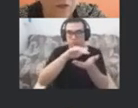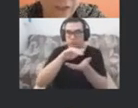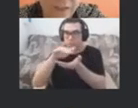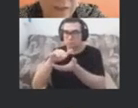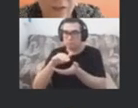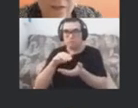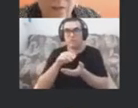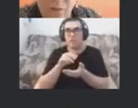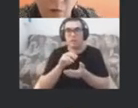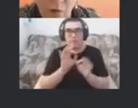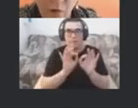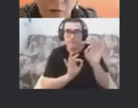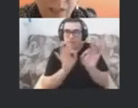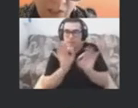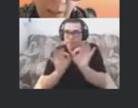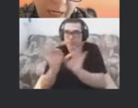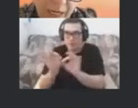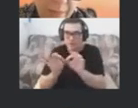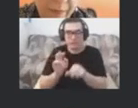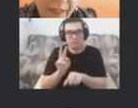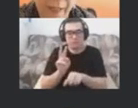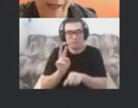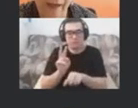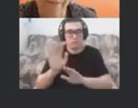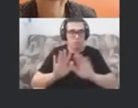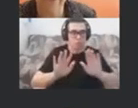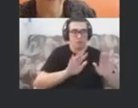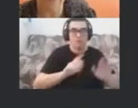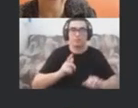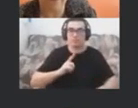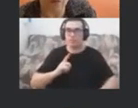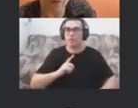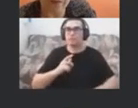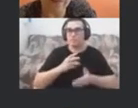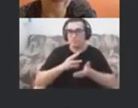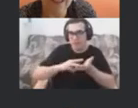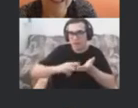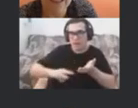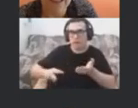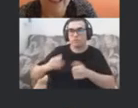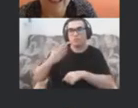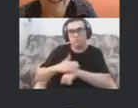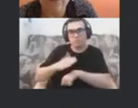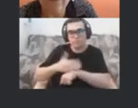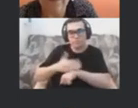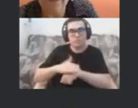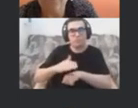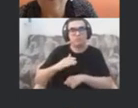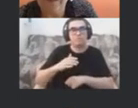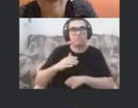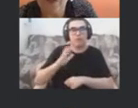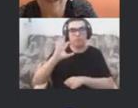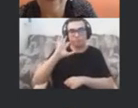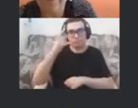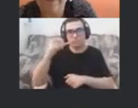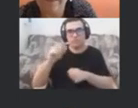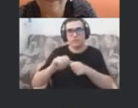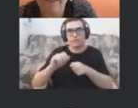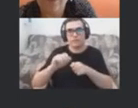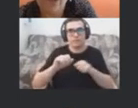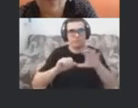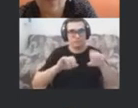algumas metodologias que a gente desenvolve, que a gente trabalha para preparar as amostras. Nós trabalhamos também